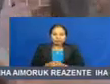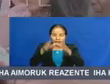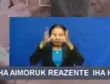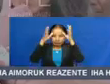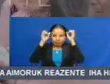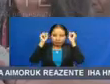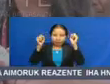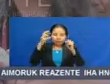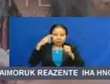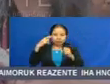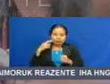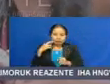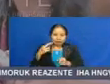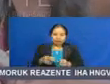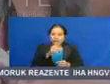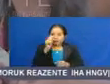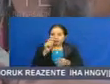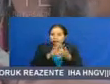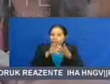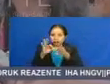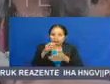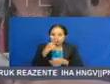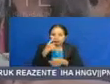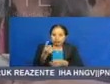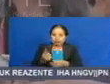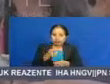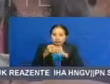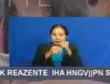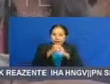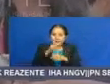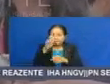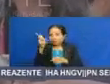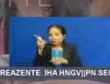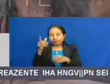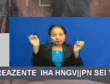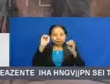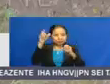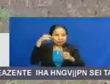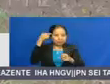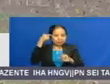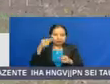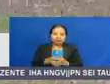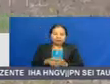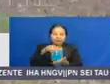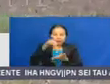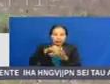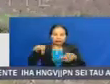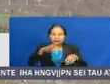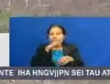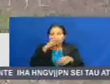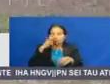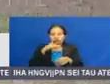Presidente da República José Ramos Horta, terça-feira de Hatetem. Tinang Ruanulo Onang la iha governação ida tau setor agricultura